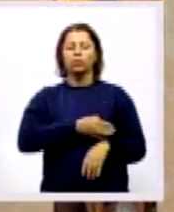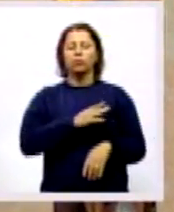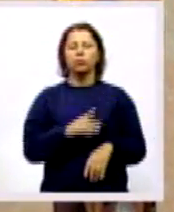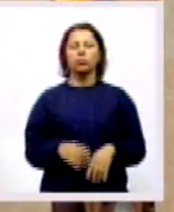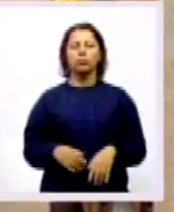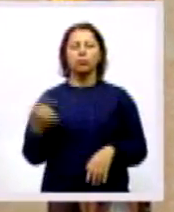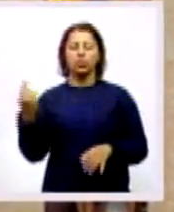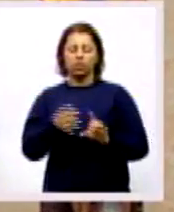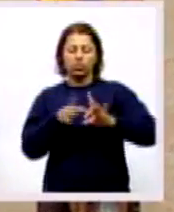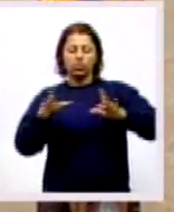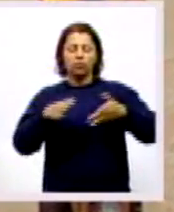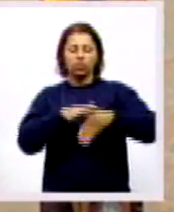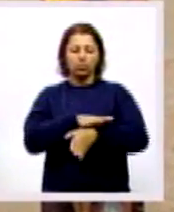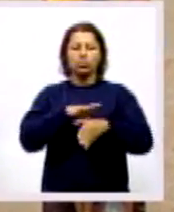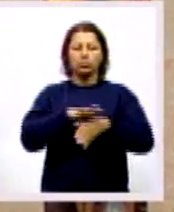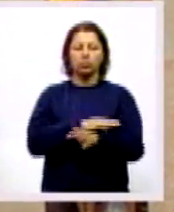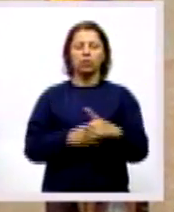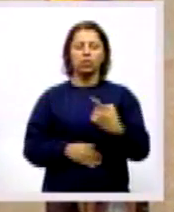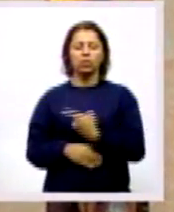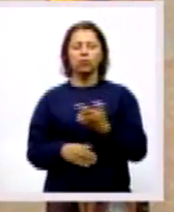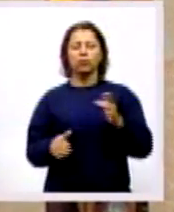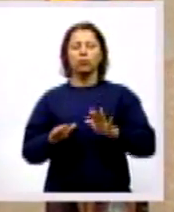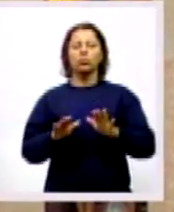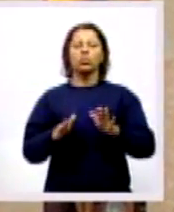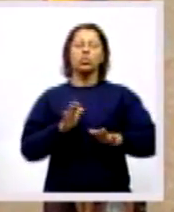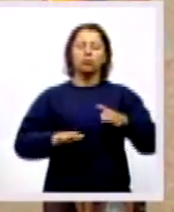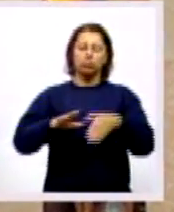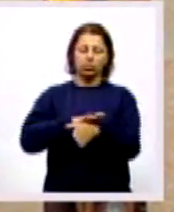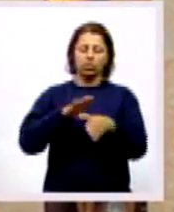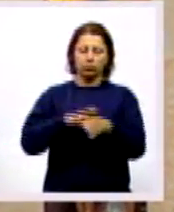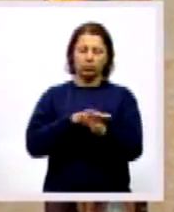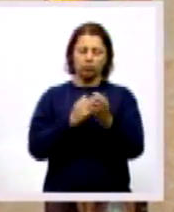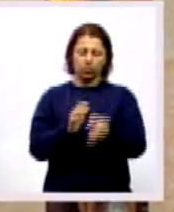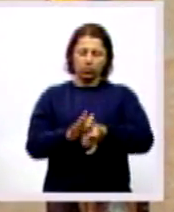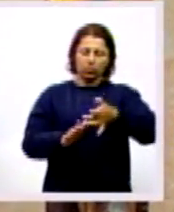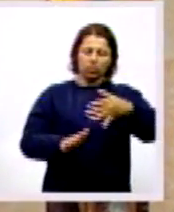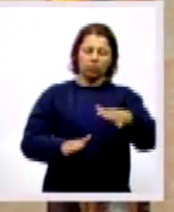de vícios. Nós somos tão viciados em tantas coisas, minha gente.